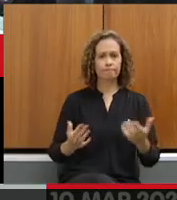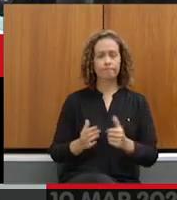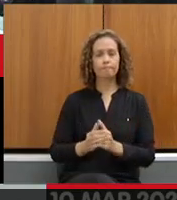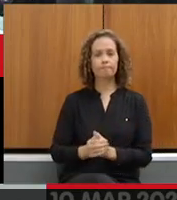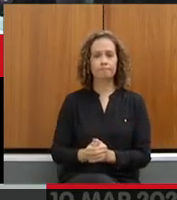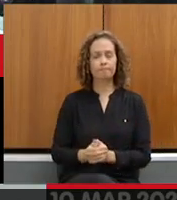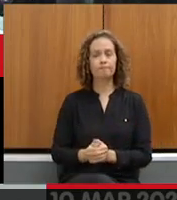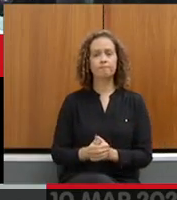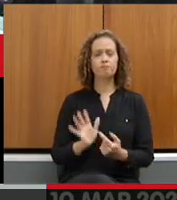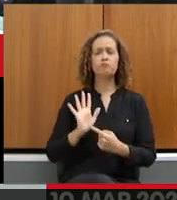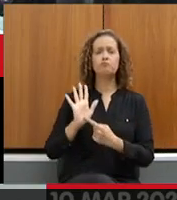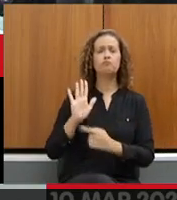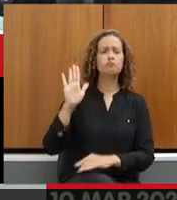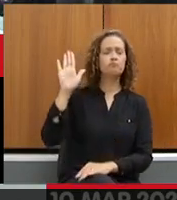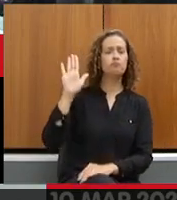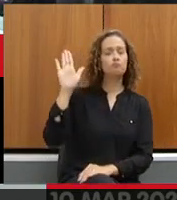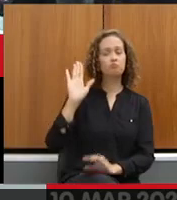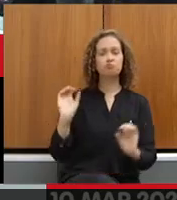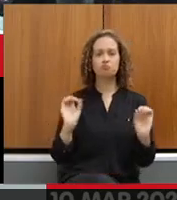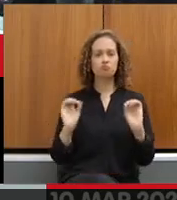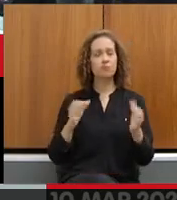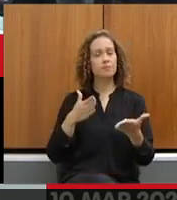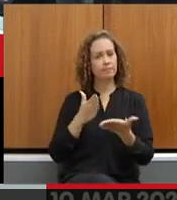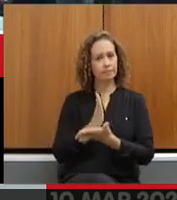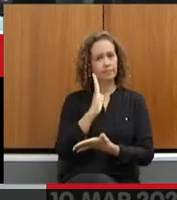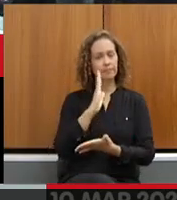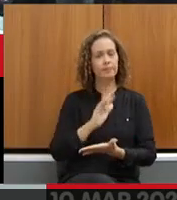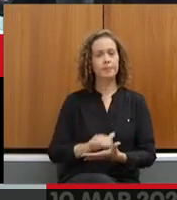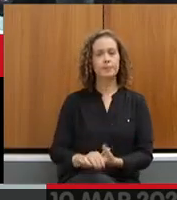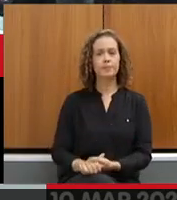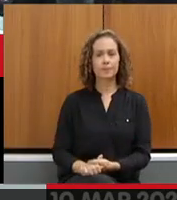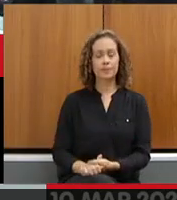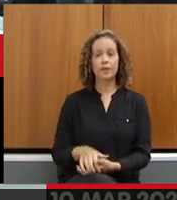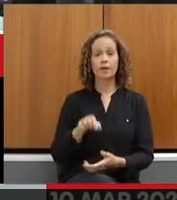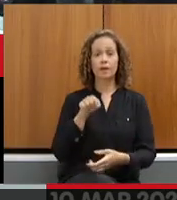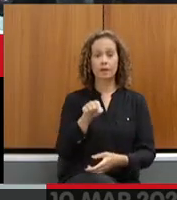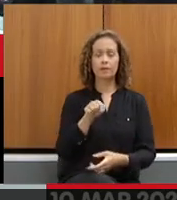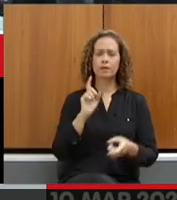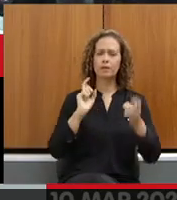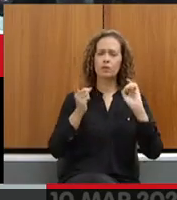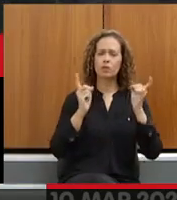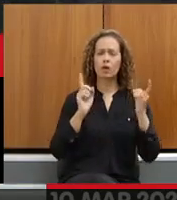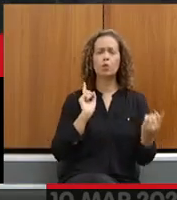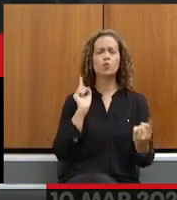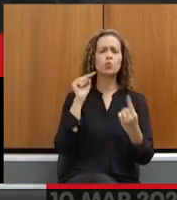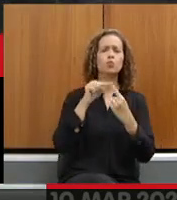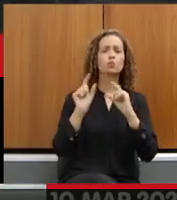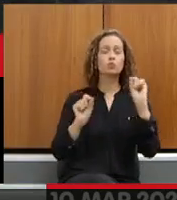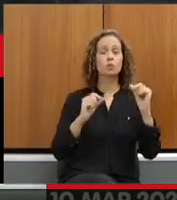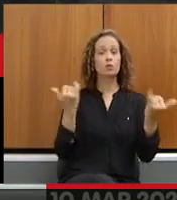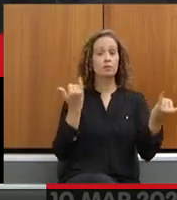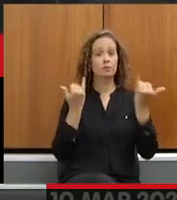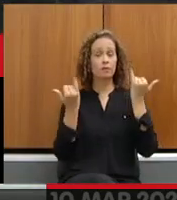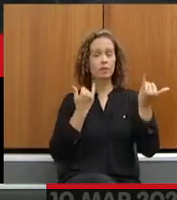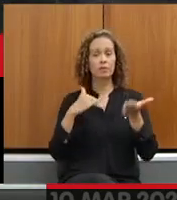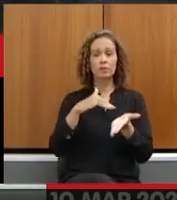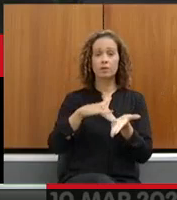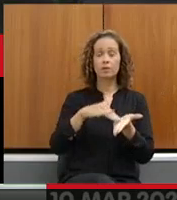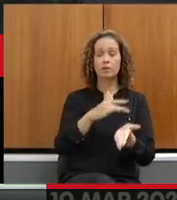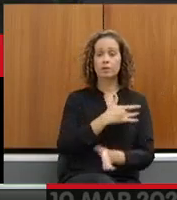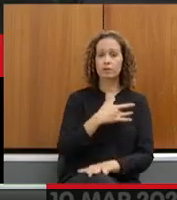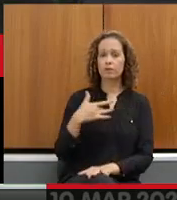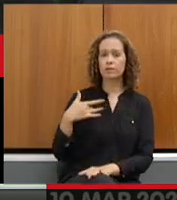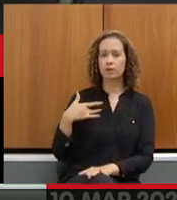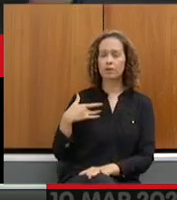quem sobre ela se manifeste doa por aprovado esta reunião se destina a obter informações do secretário de